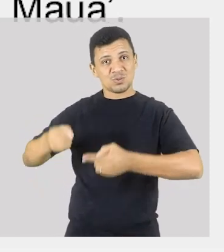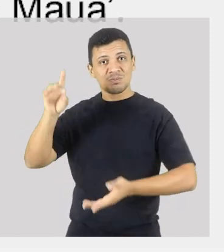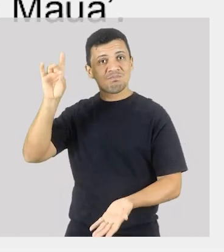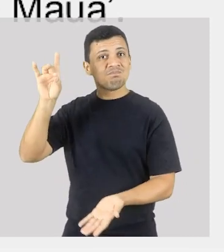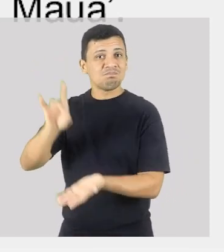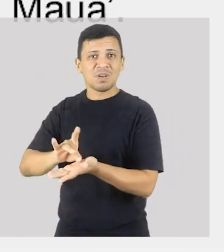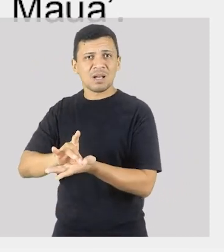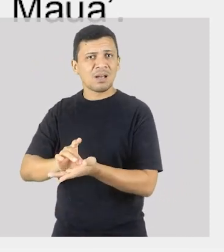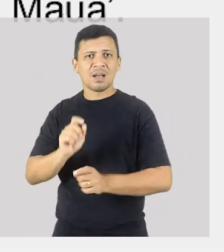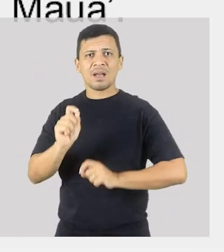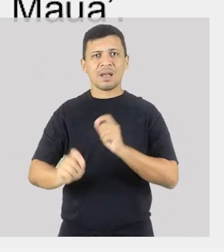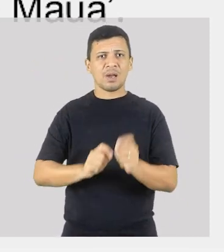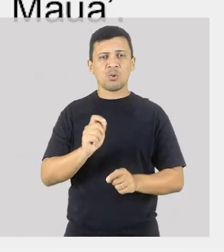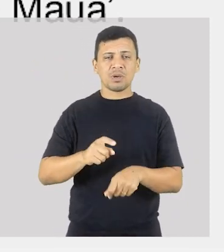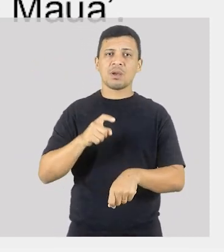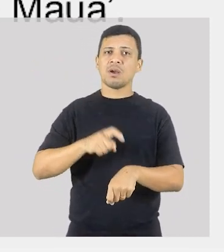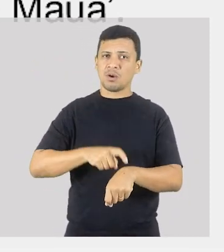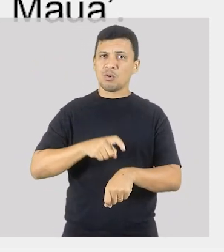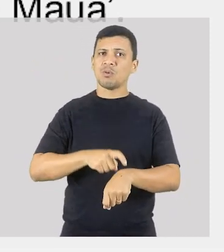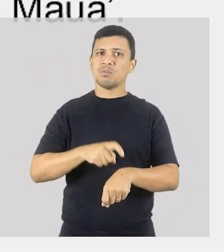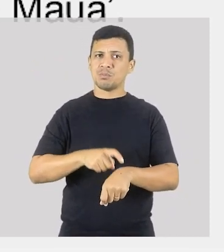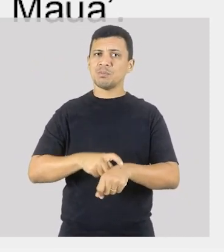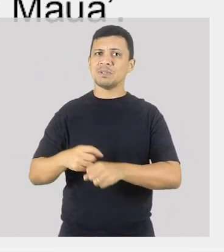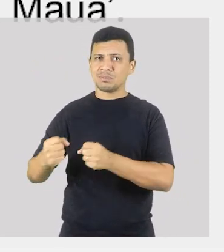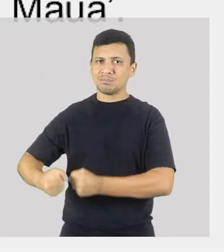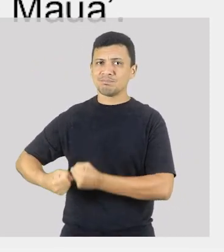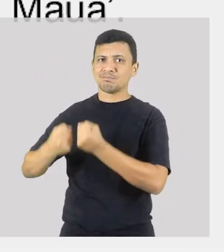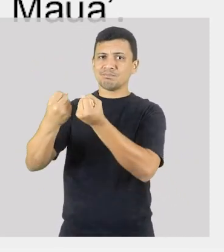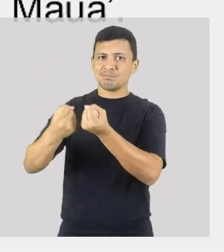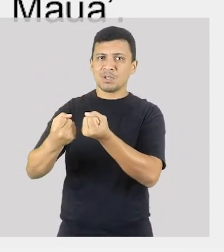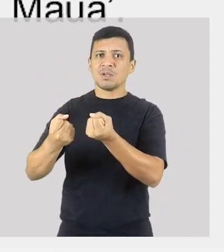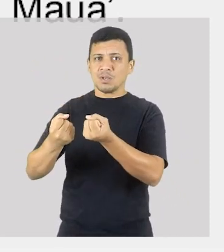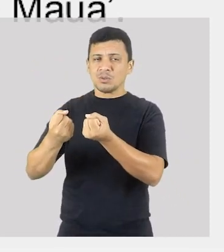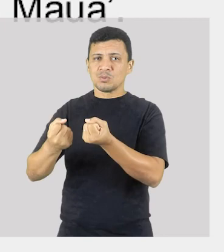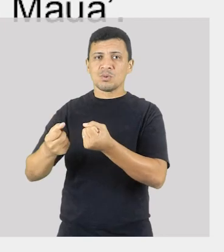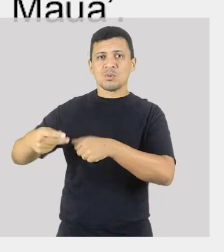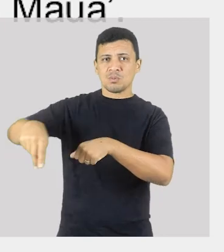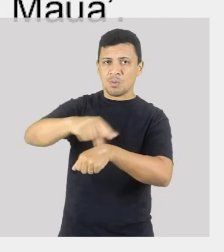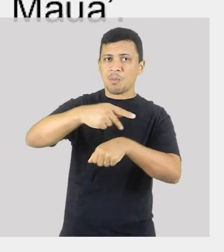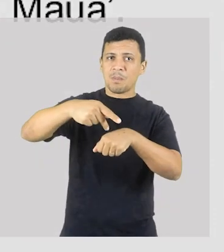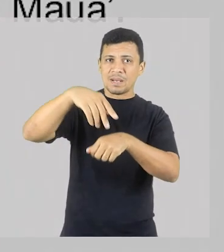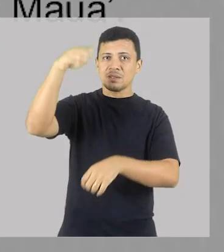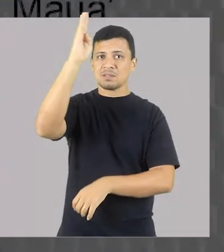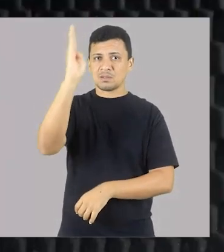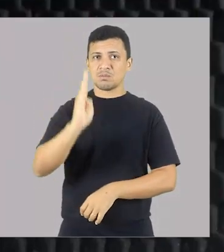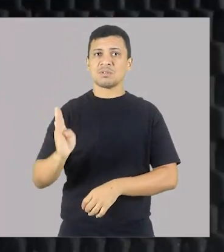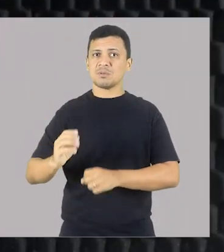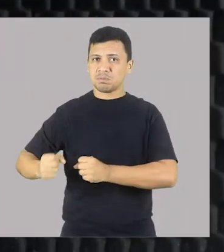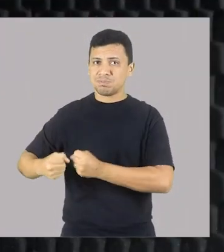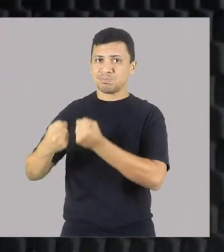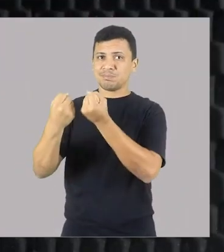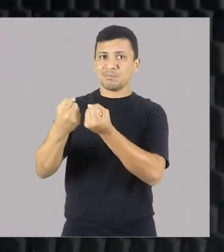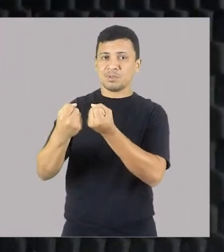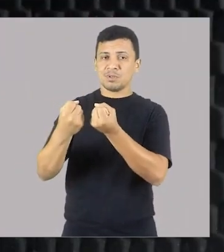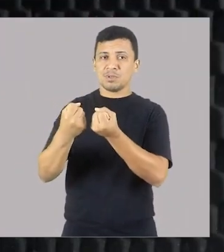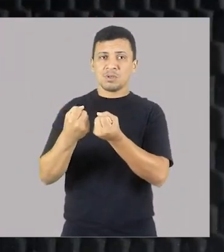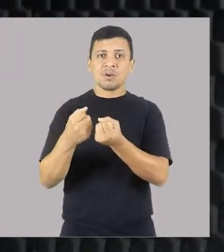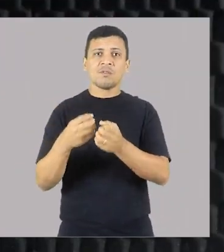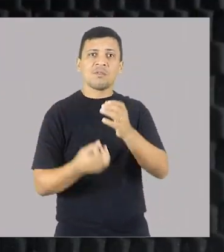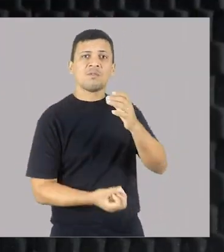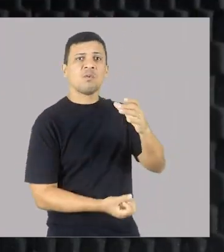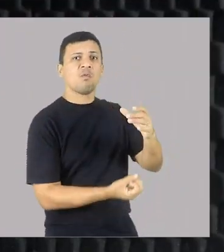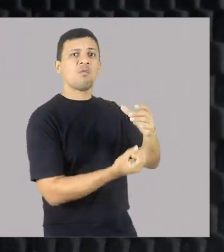é o momento de consolidação do Estado Nacional Brasileiro. Um Estado que vem se formando